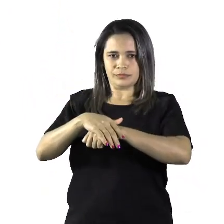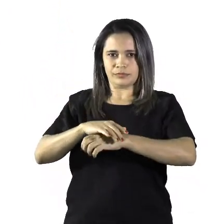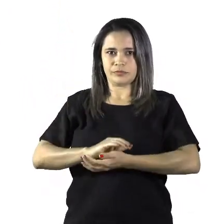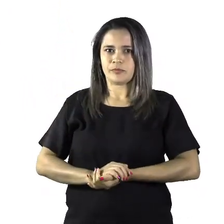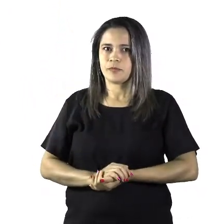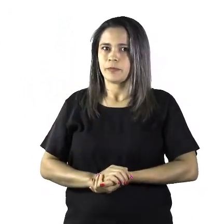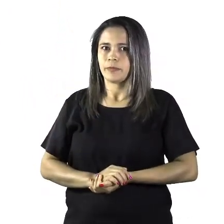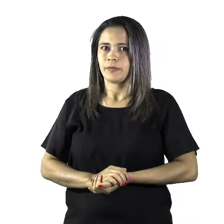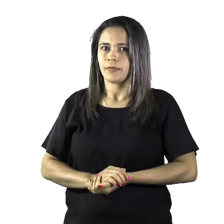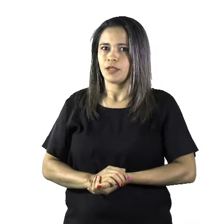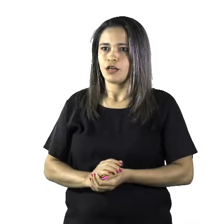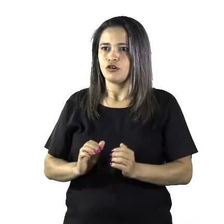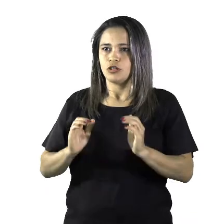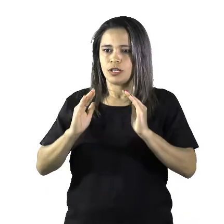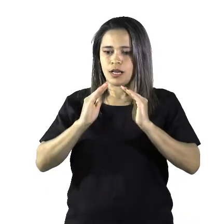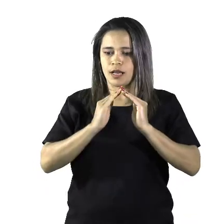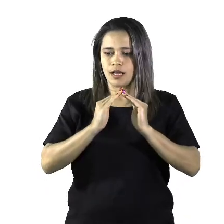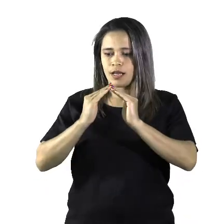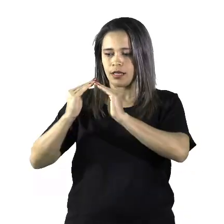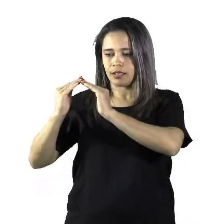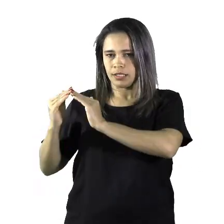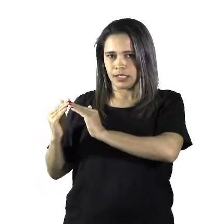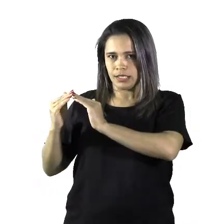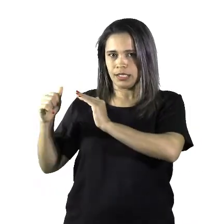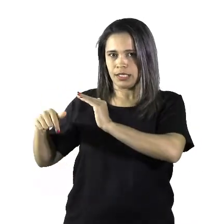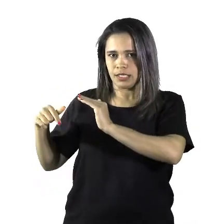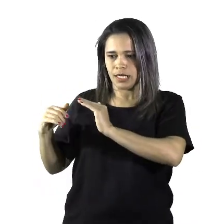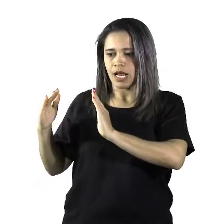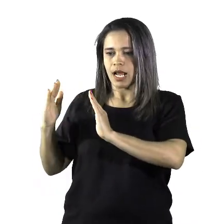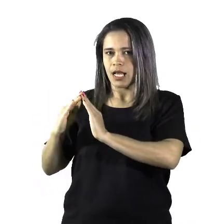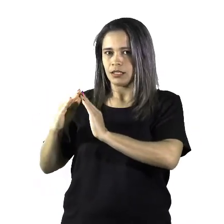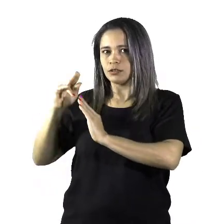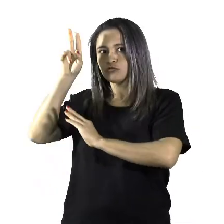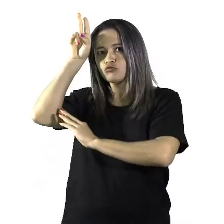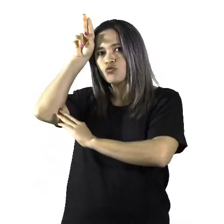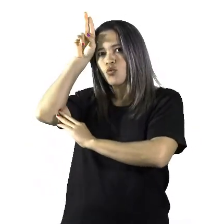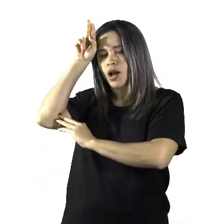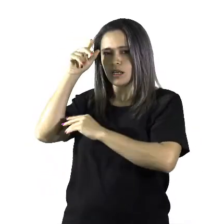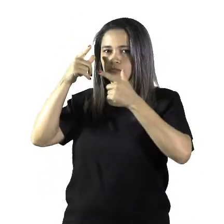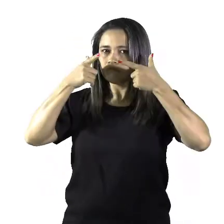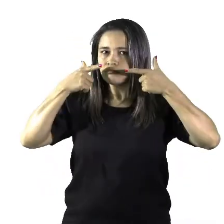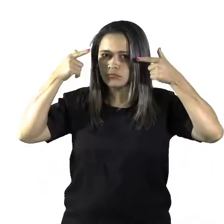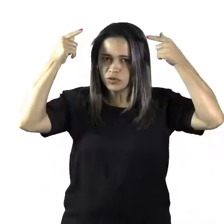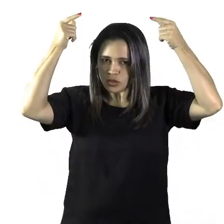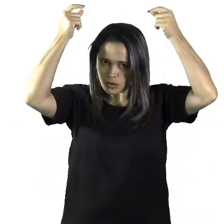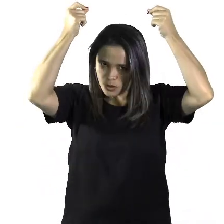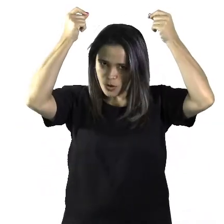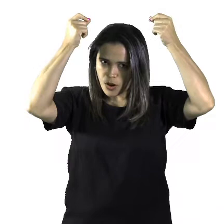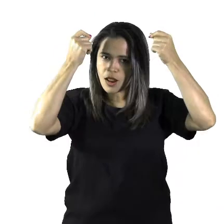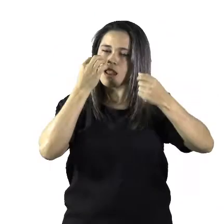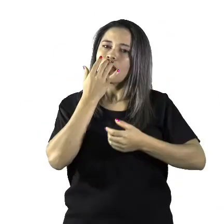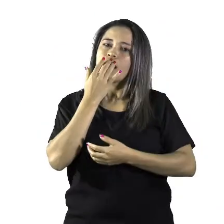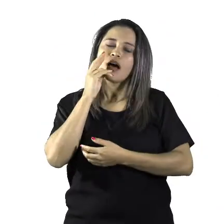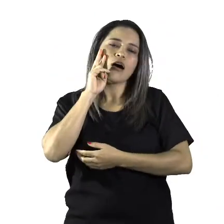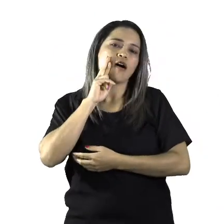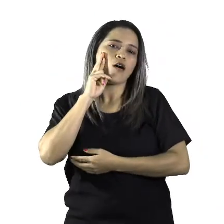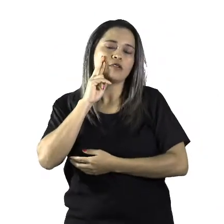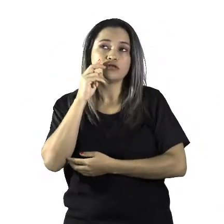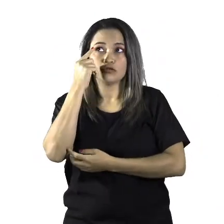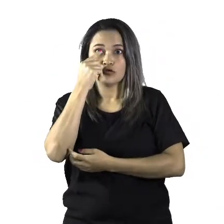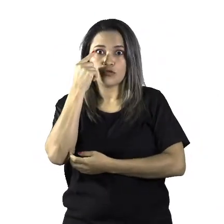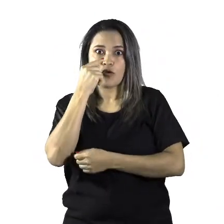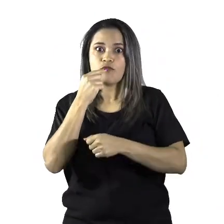casa dela morava um coelho branco, de orelhas cor-de-rosa, olhos